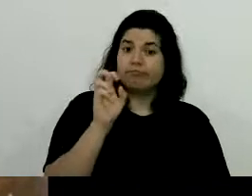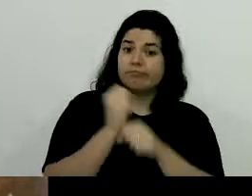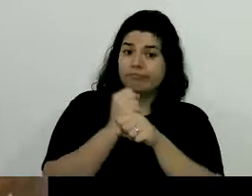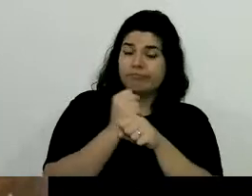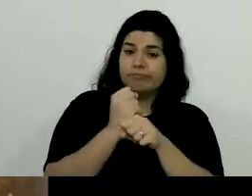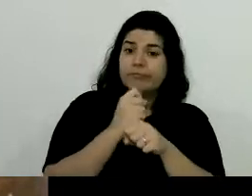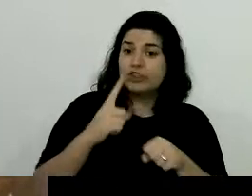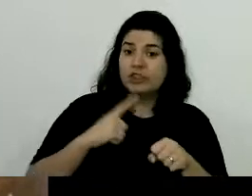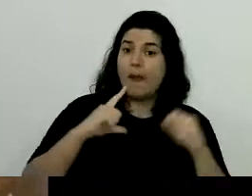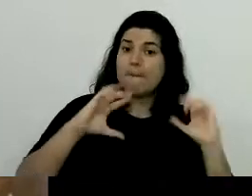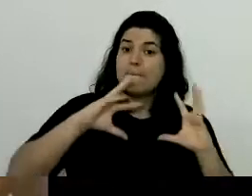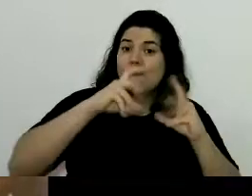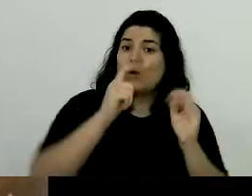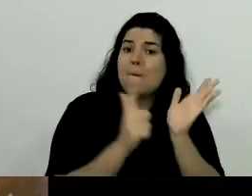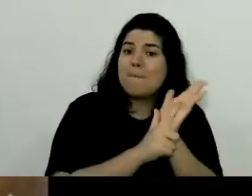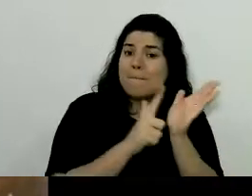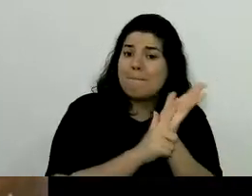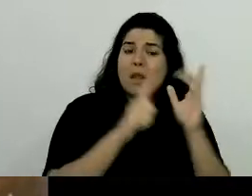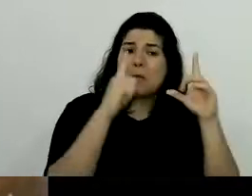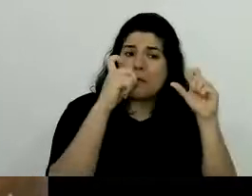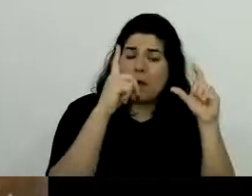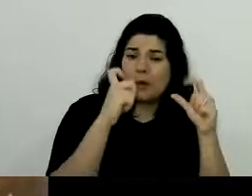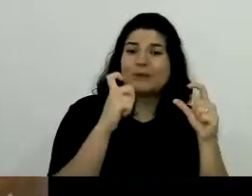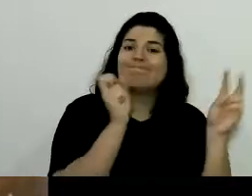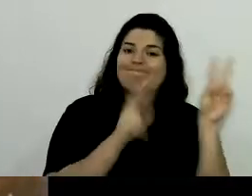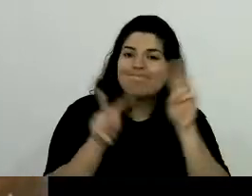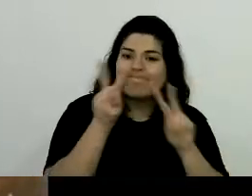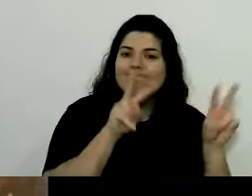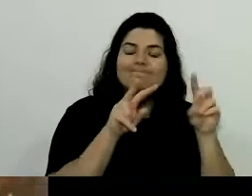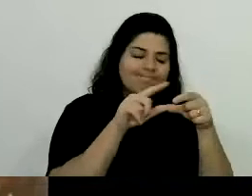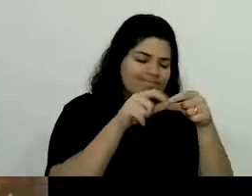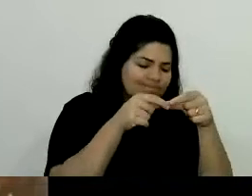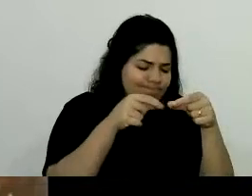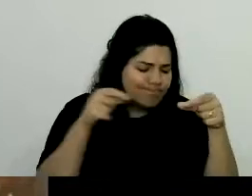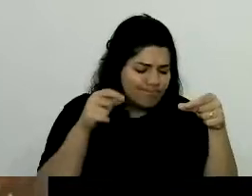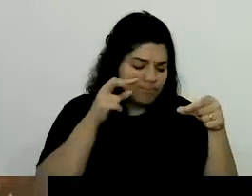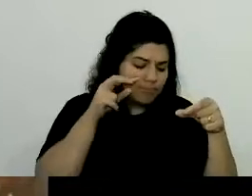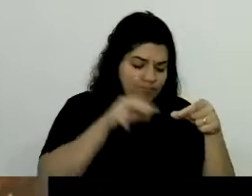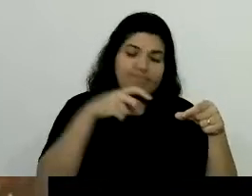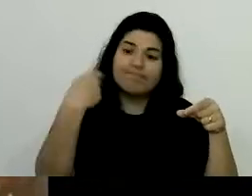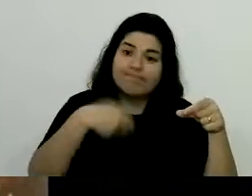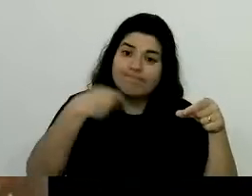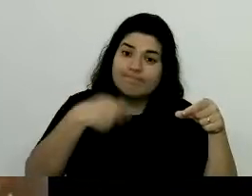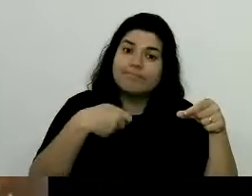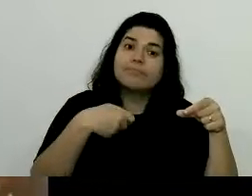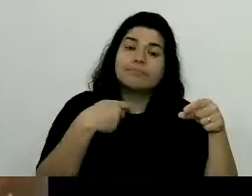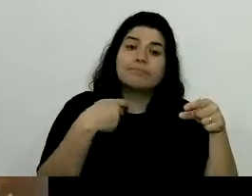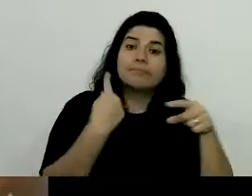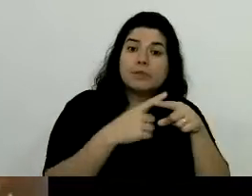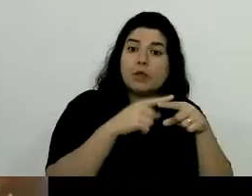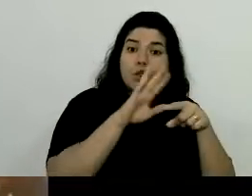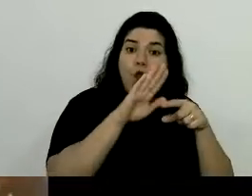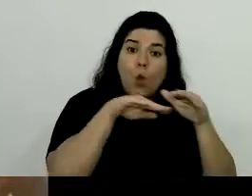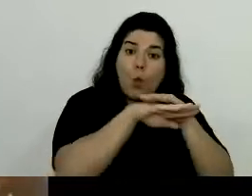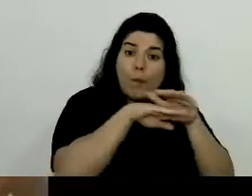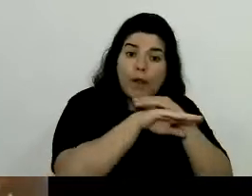analógico apenas, né? Nós tínhamos as necessidades, às vezes, até de visualizar os negativos, quando nós tínhamos arquivos só de negativos,